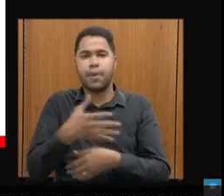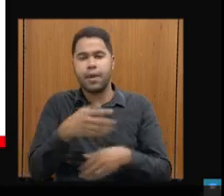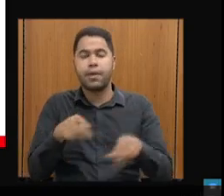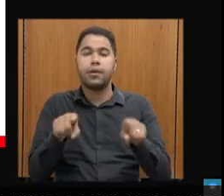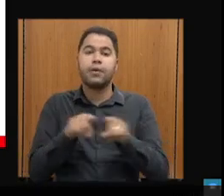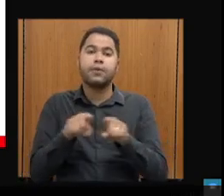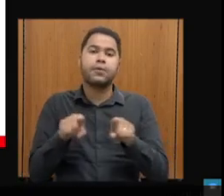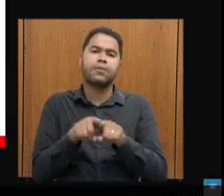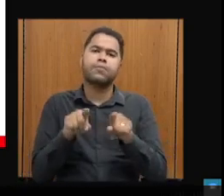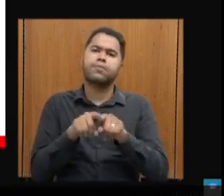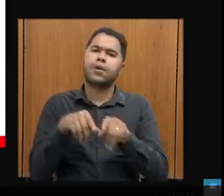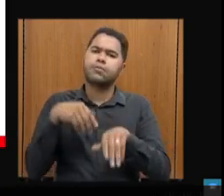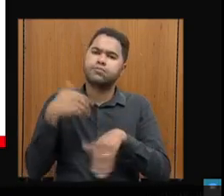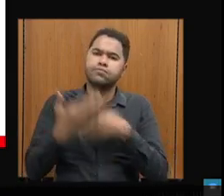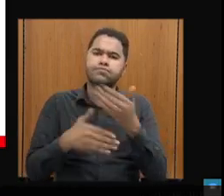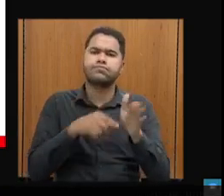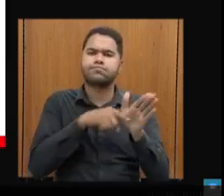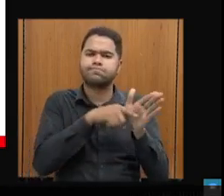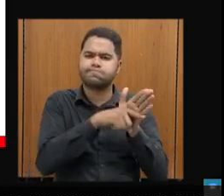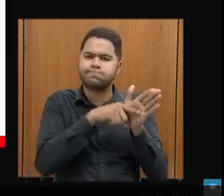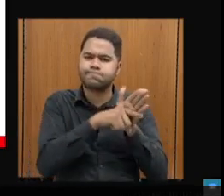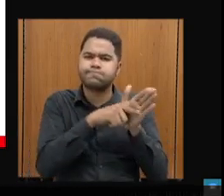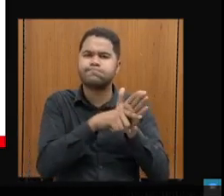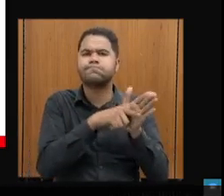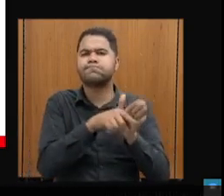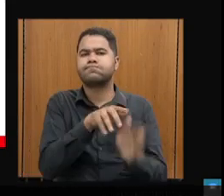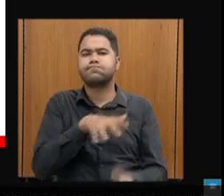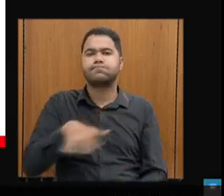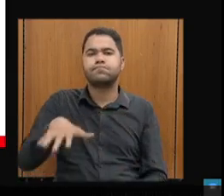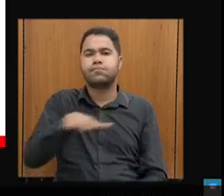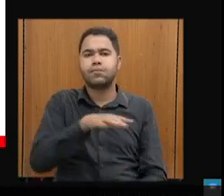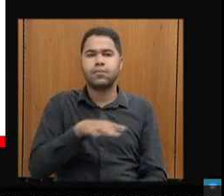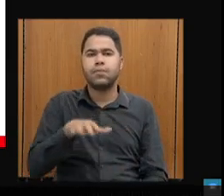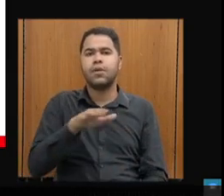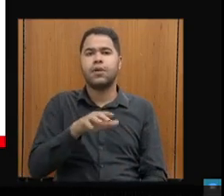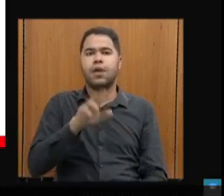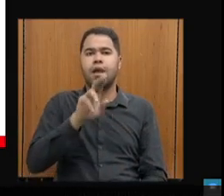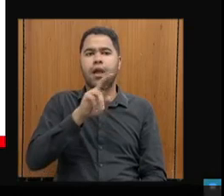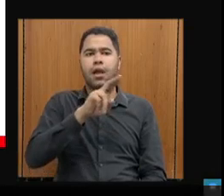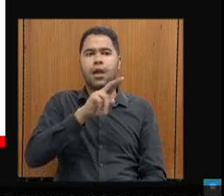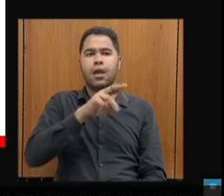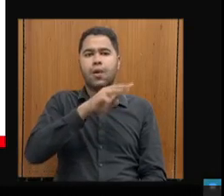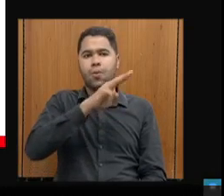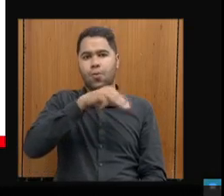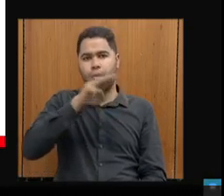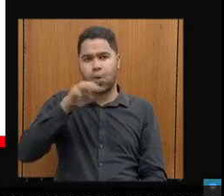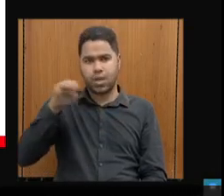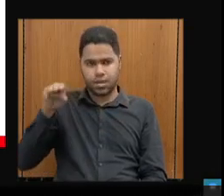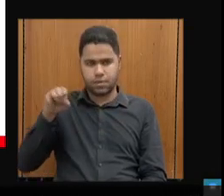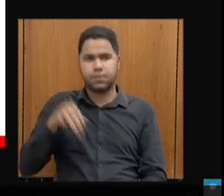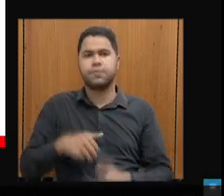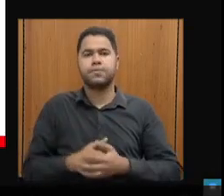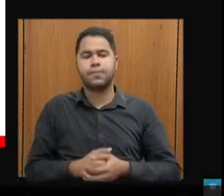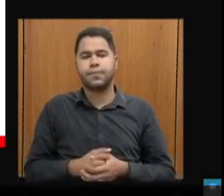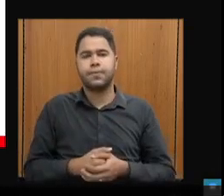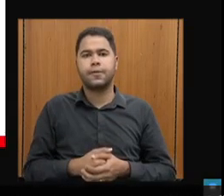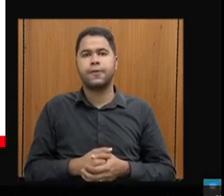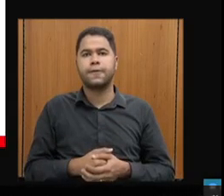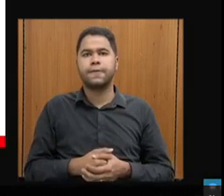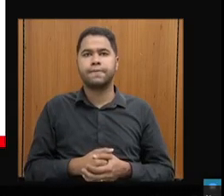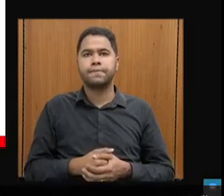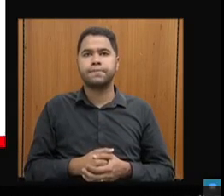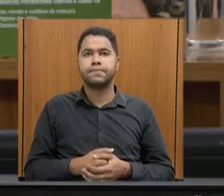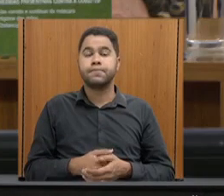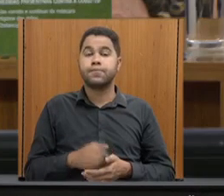a gente tem aí fortalecimento de pesquisas em torno da UEMG e da unimax Oi